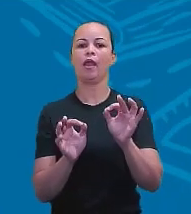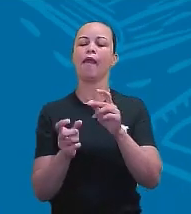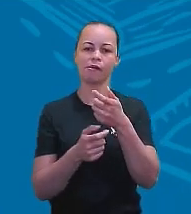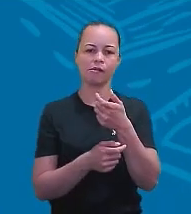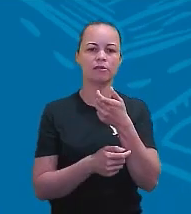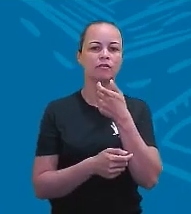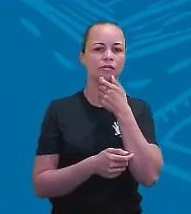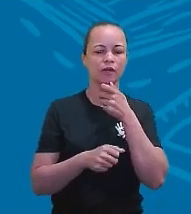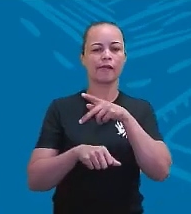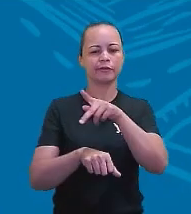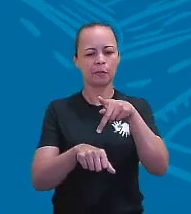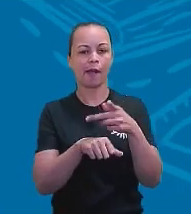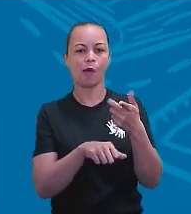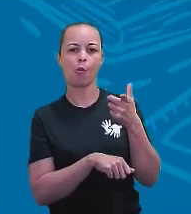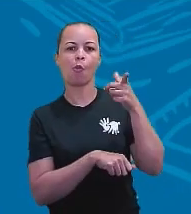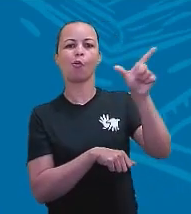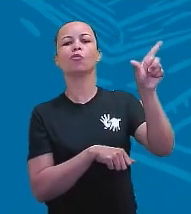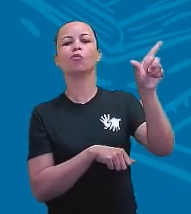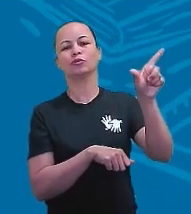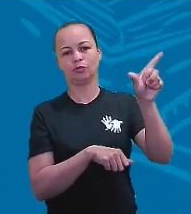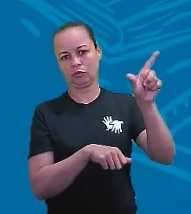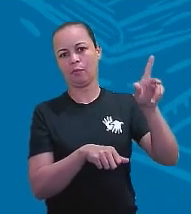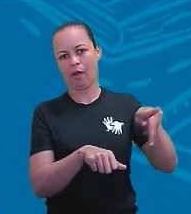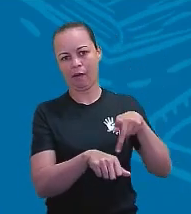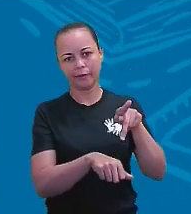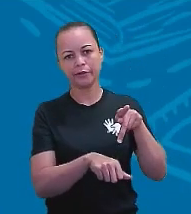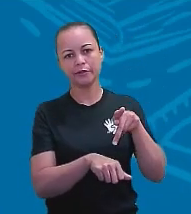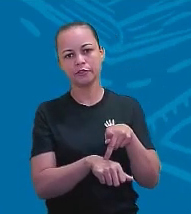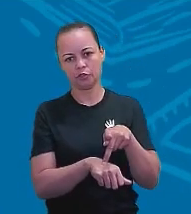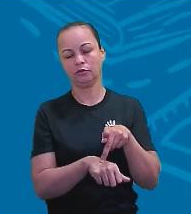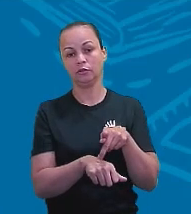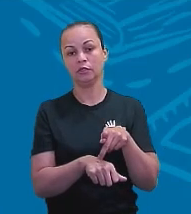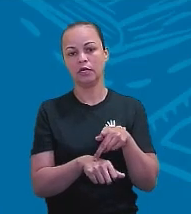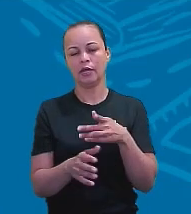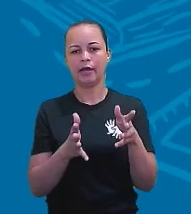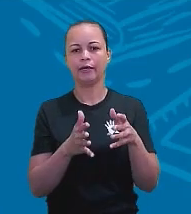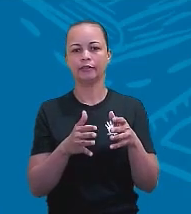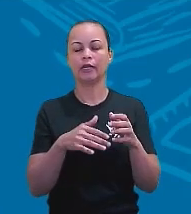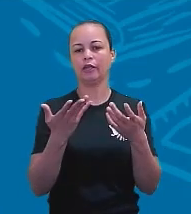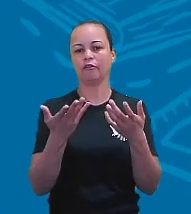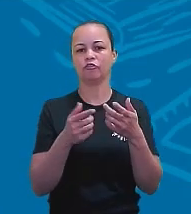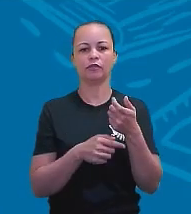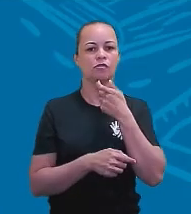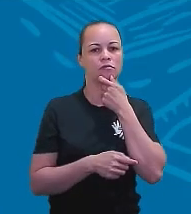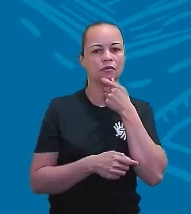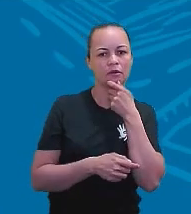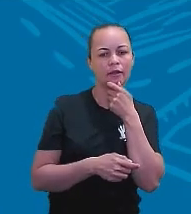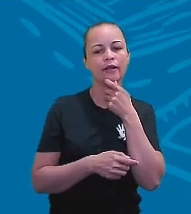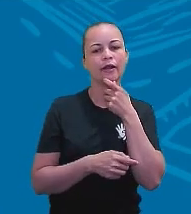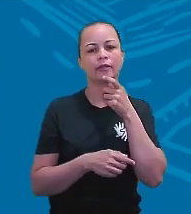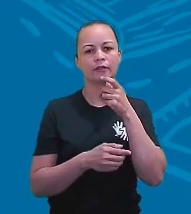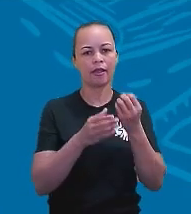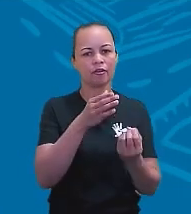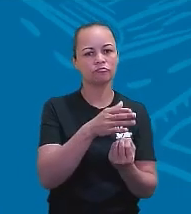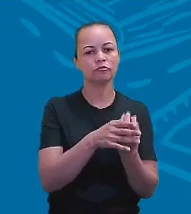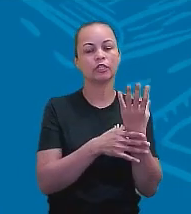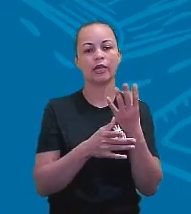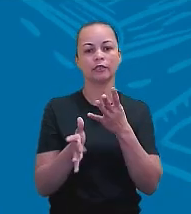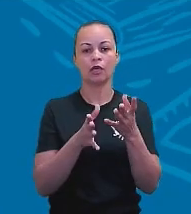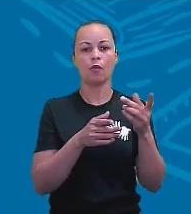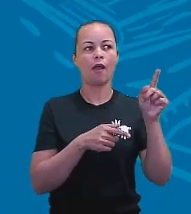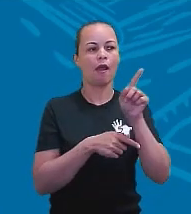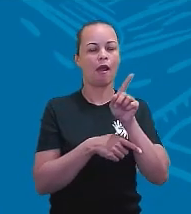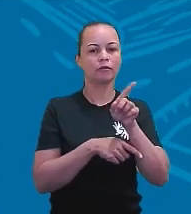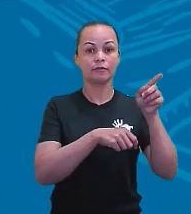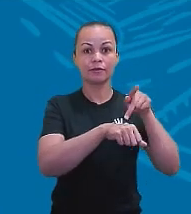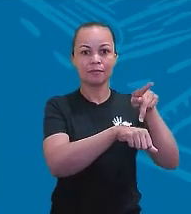inglesa, tá? Ela tem origem, ela tem fundação na Inglaterra. E aí ela veio